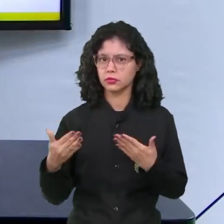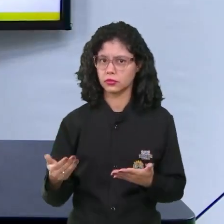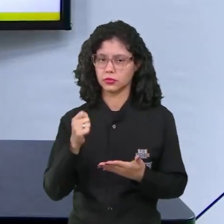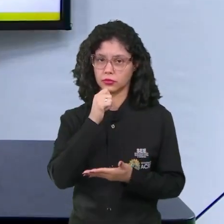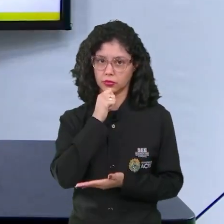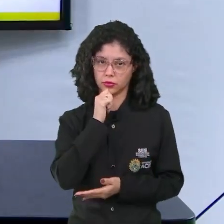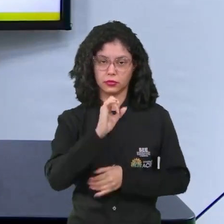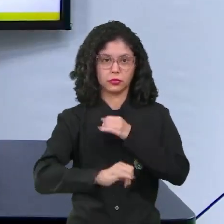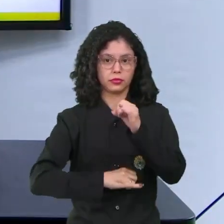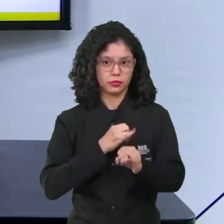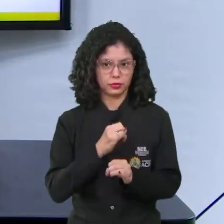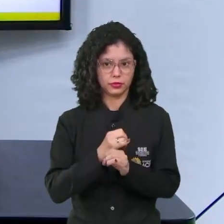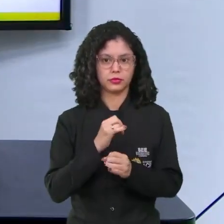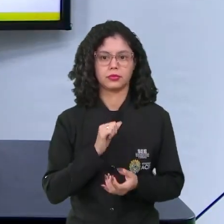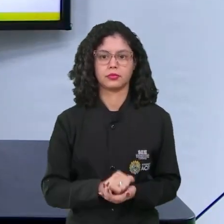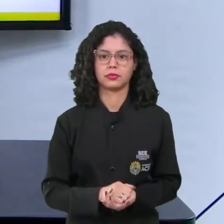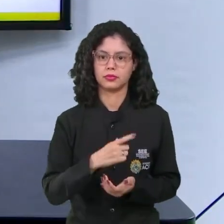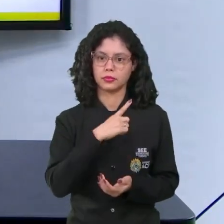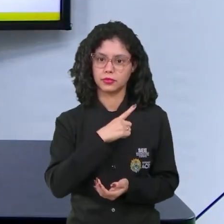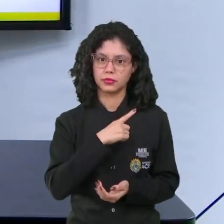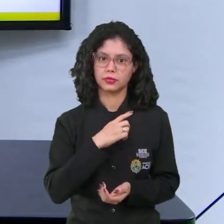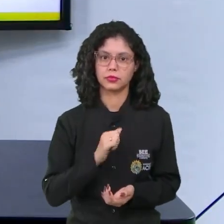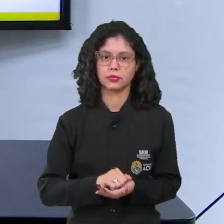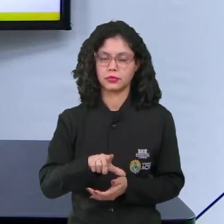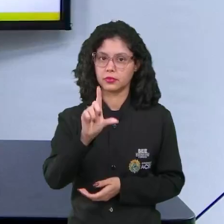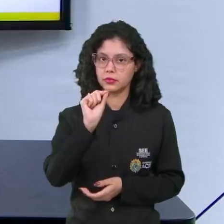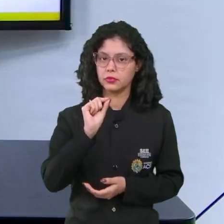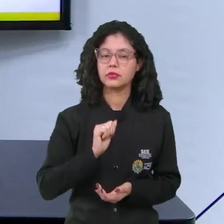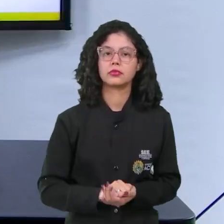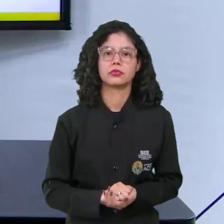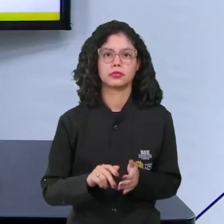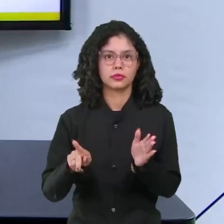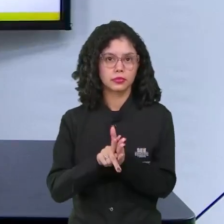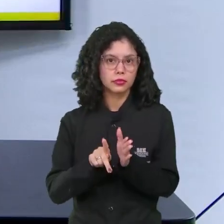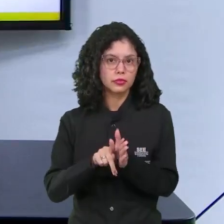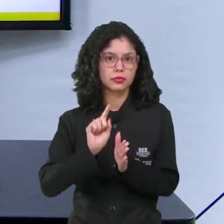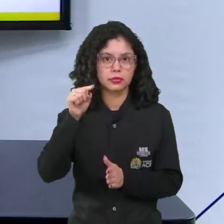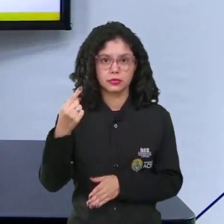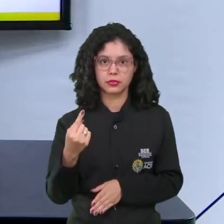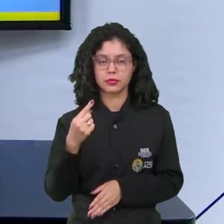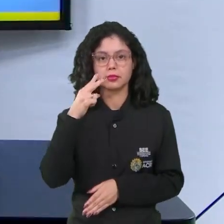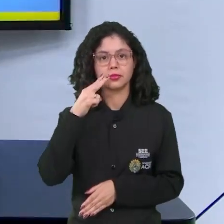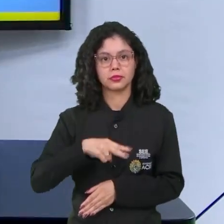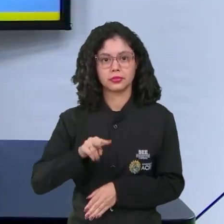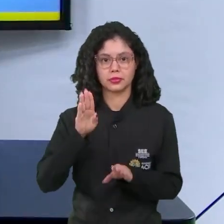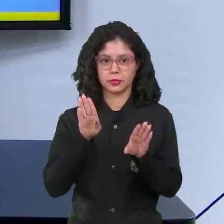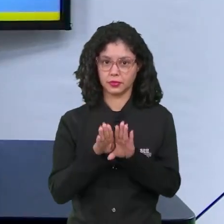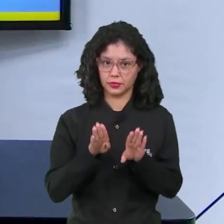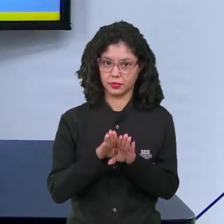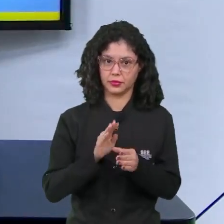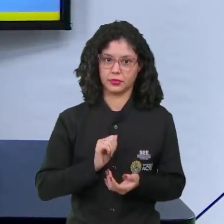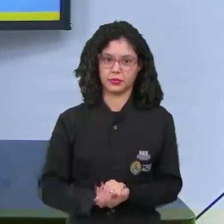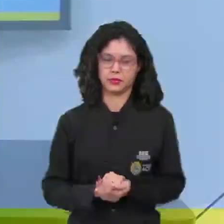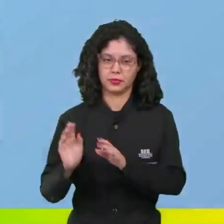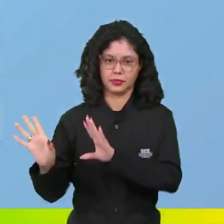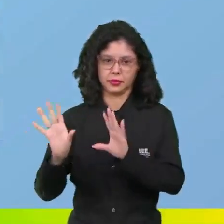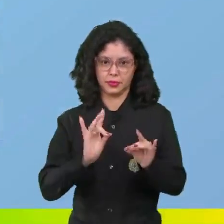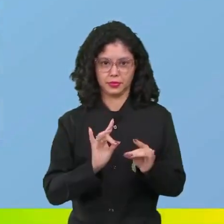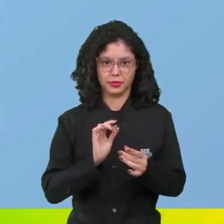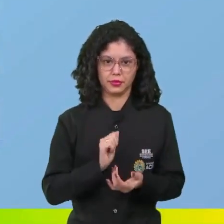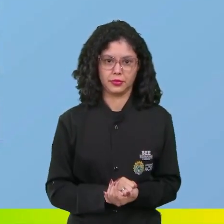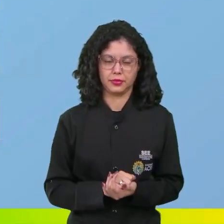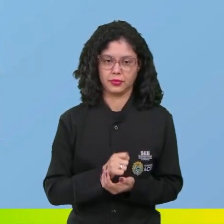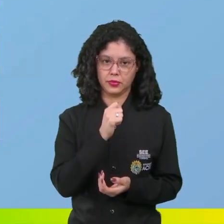ali da internet têm o poder de escolha e seleção sobre aquilo que eu vou ver? Então, olha só o que eu trouxe para